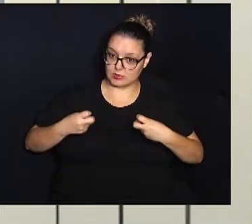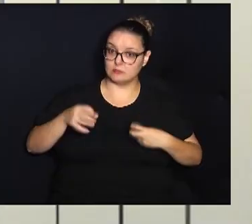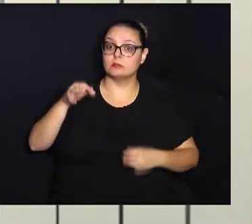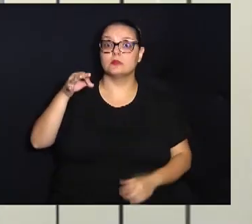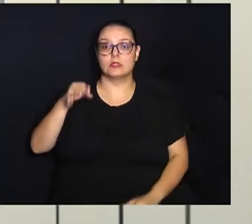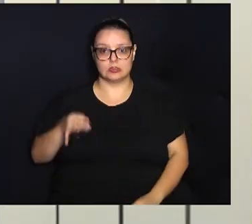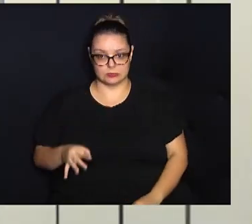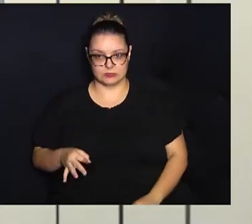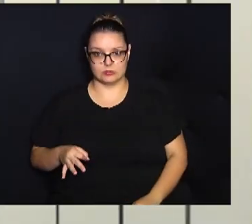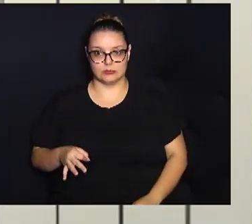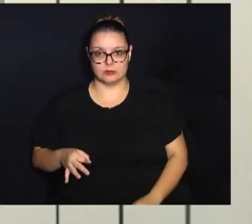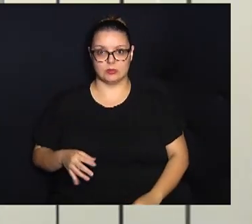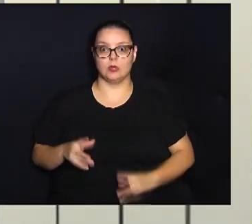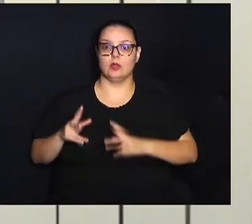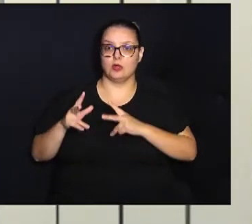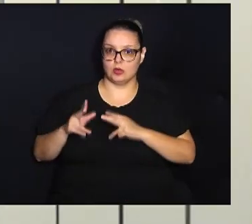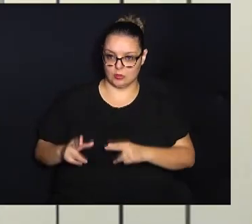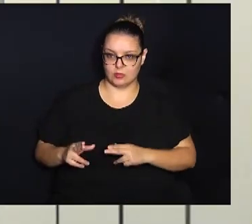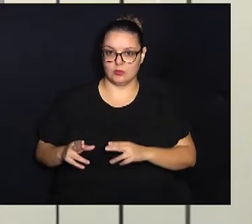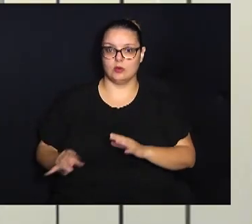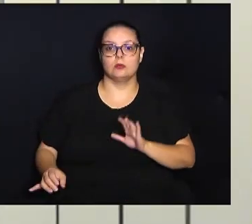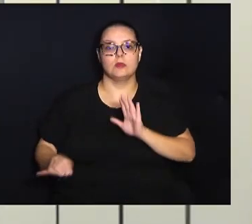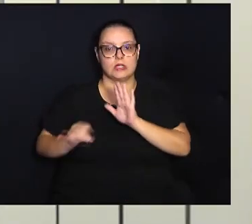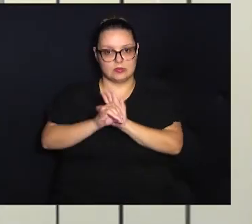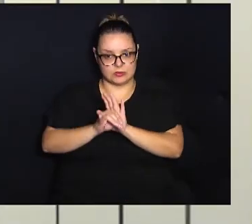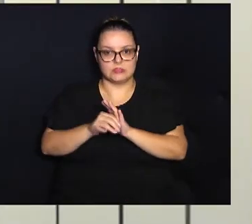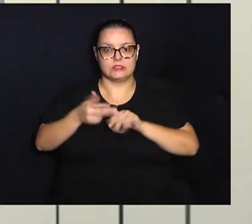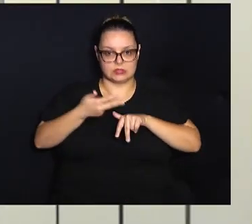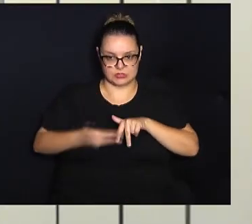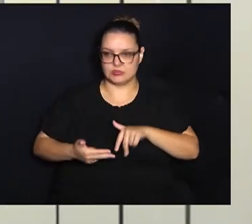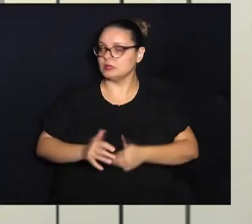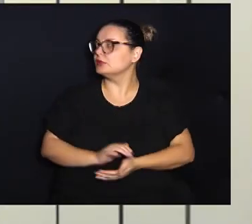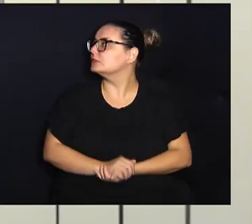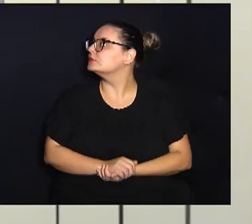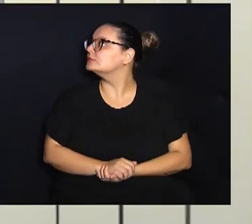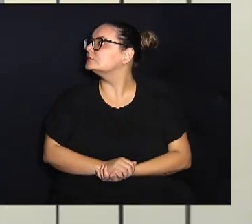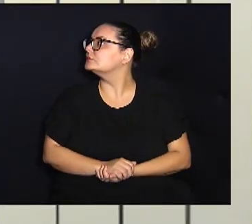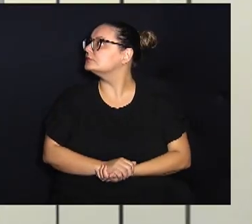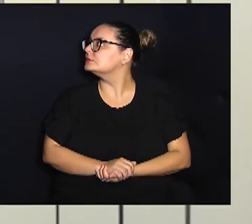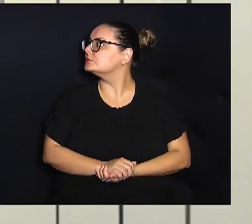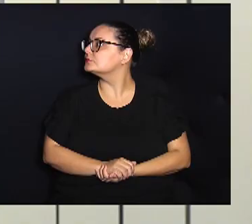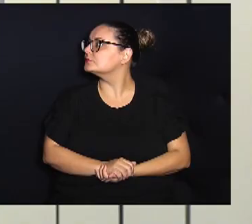corretamente conforme a sua identidade de gênero.